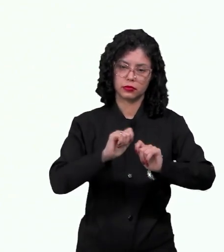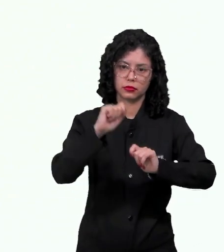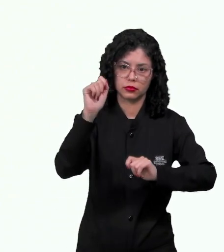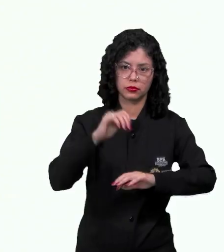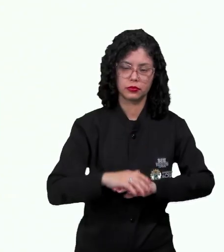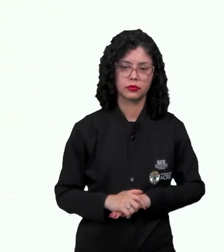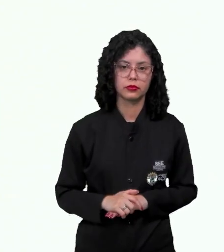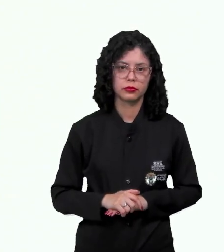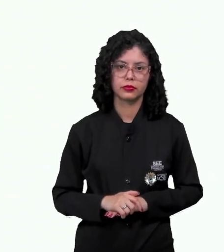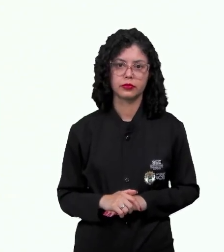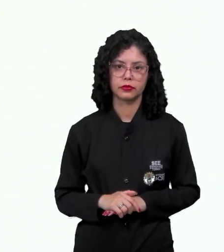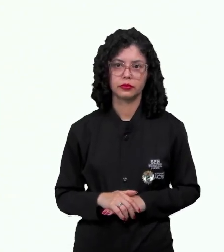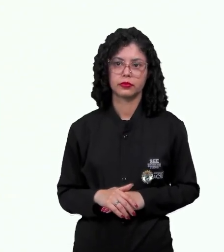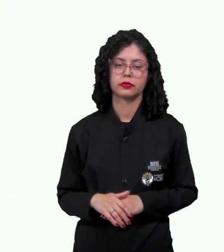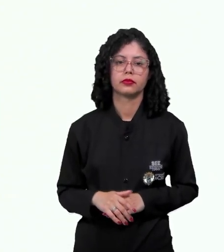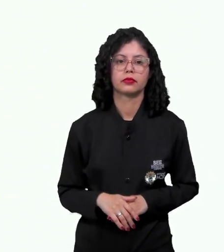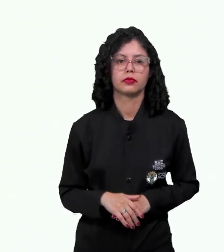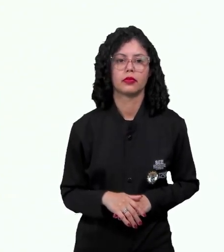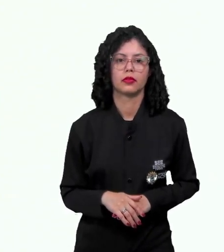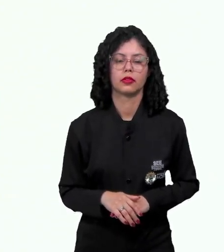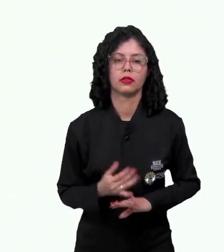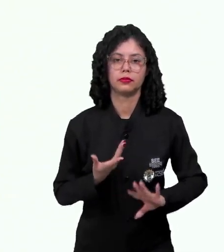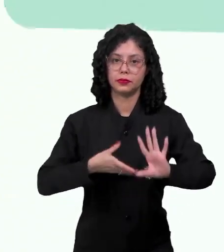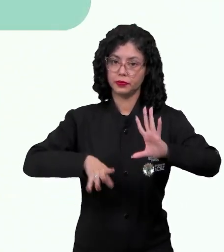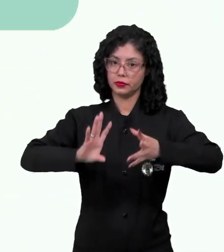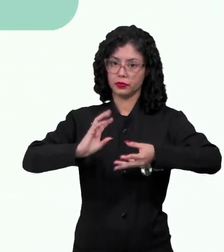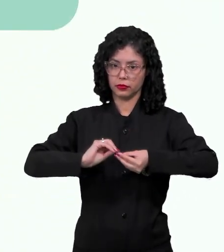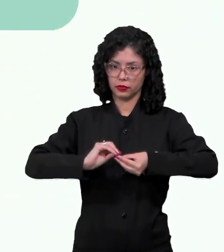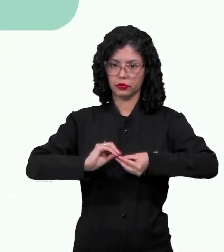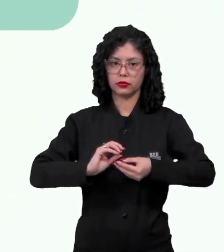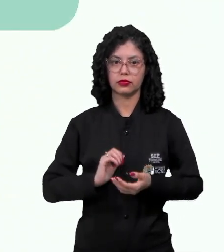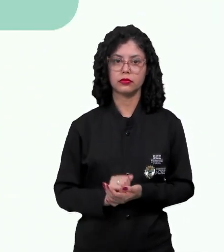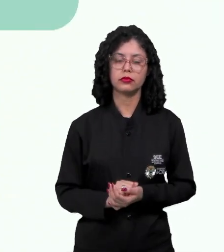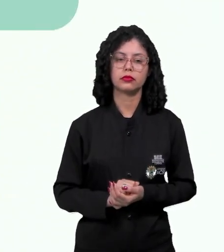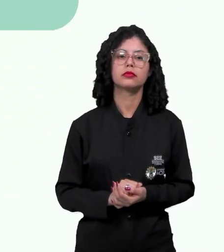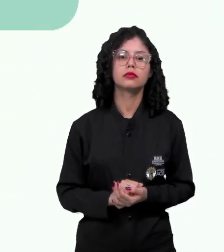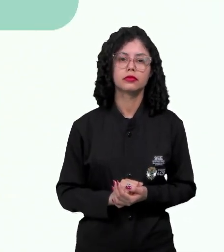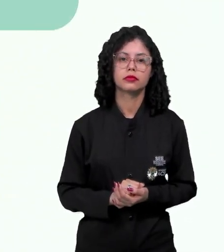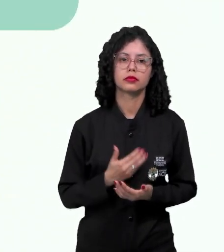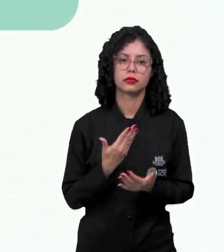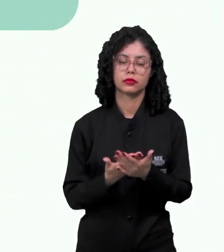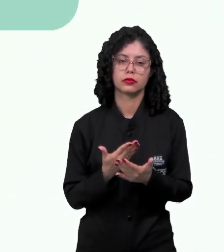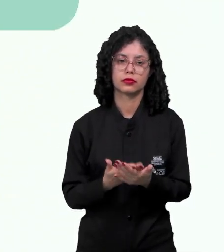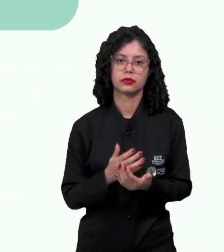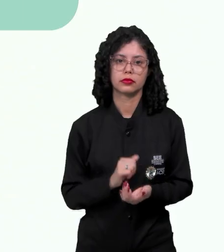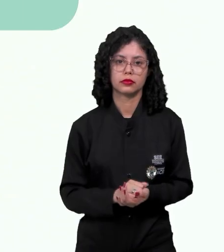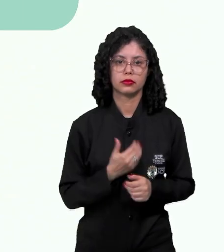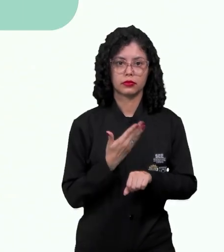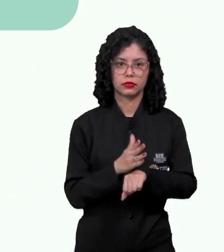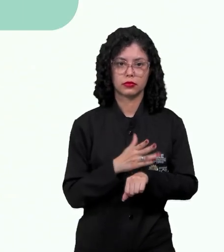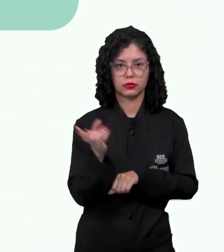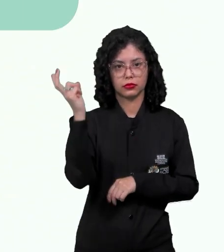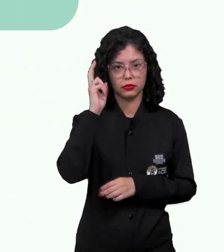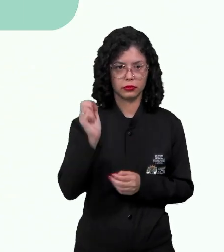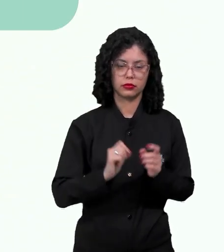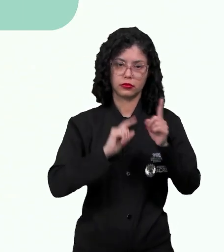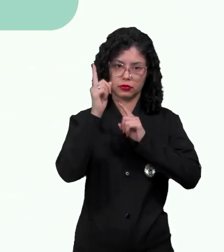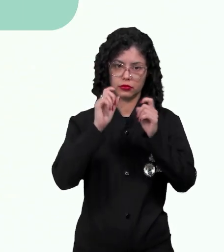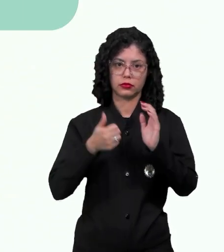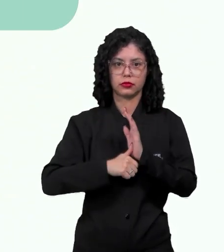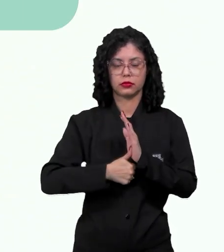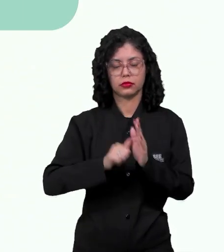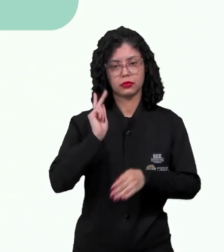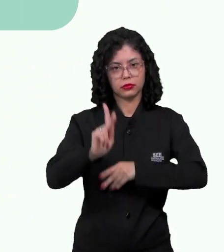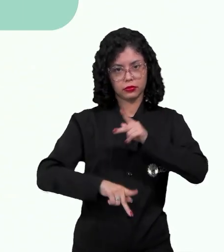certo? Então, além disso, agora nós vamos resumir a nossa aula. As práticas culturais,